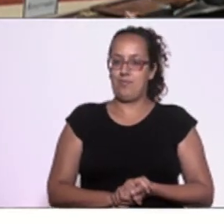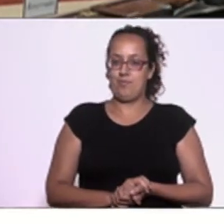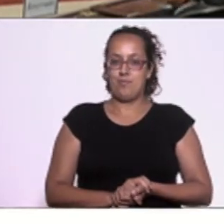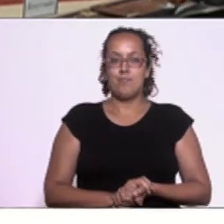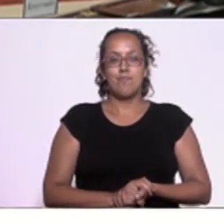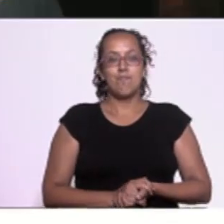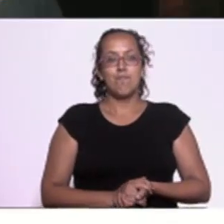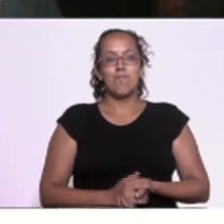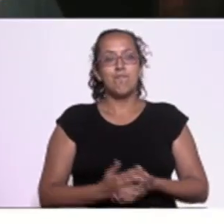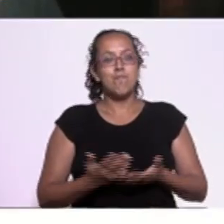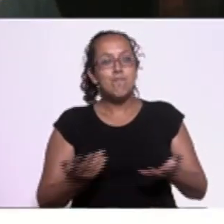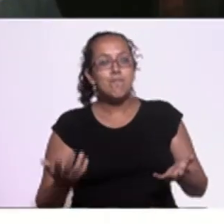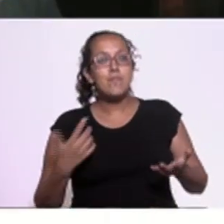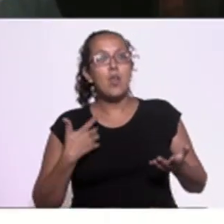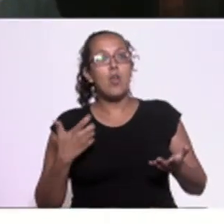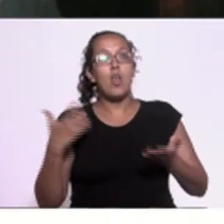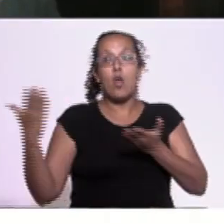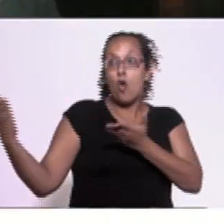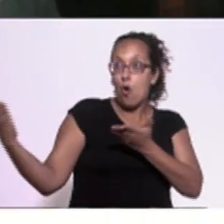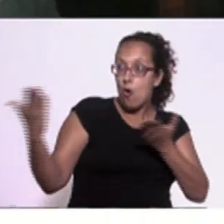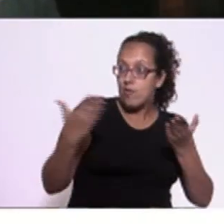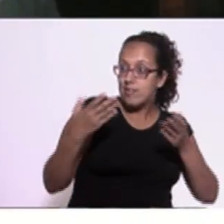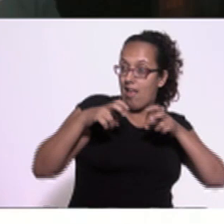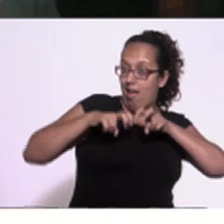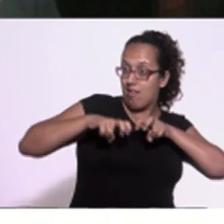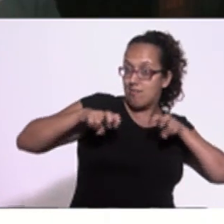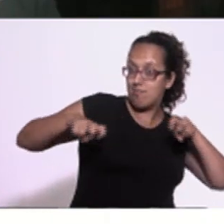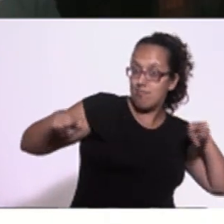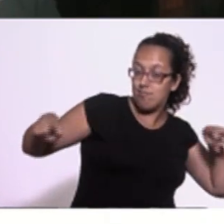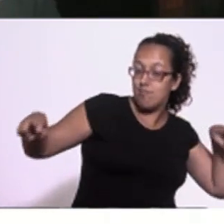Eu queria convidar para vir à mesa